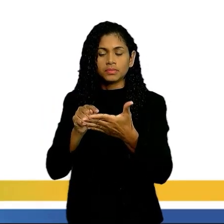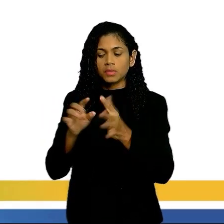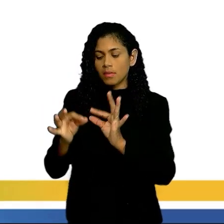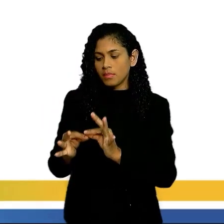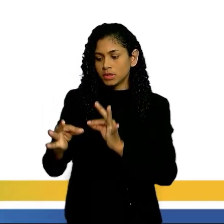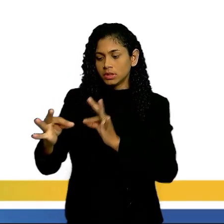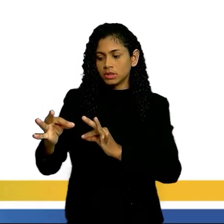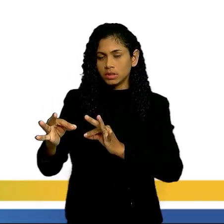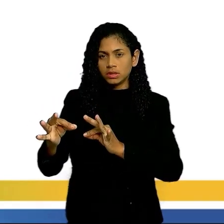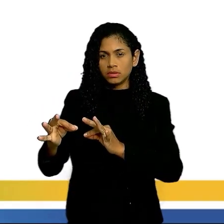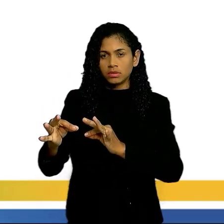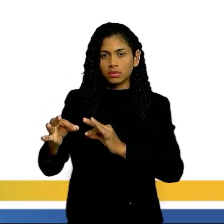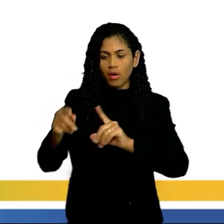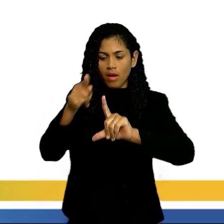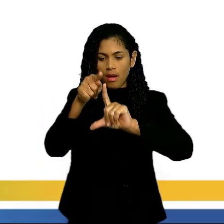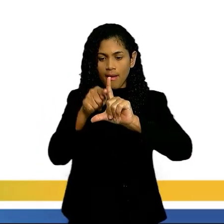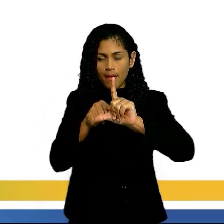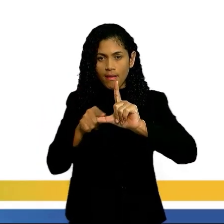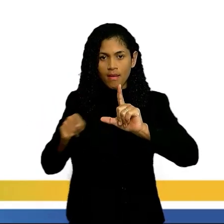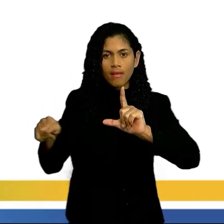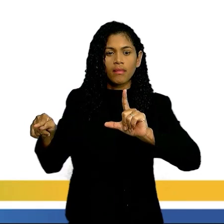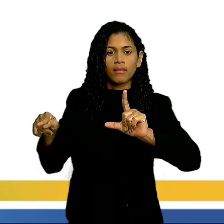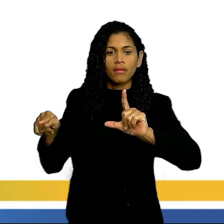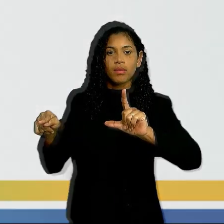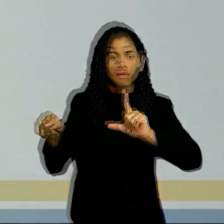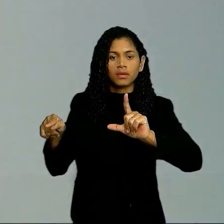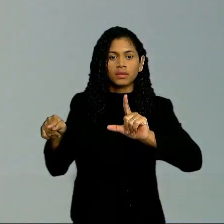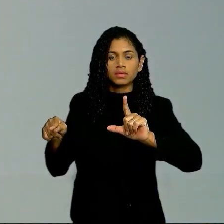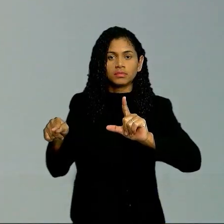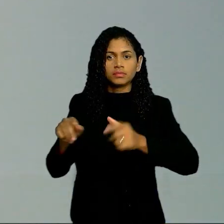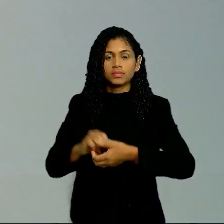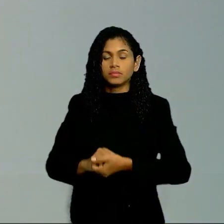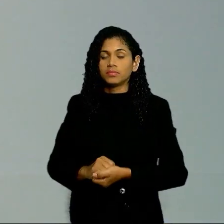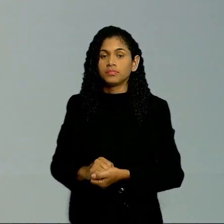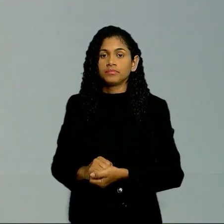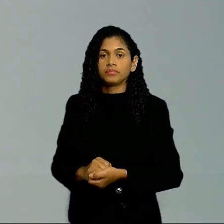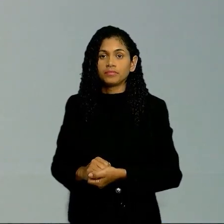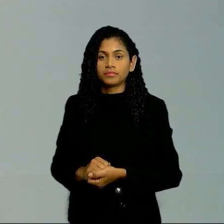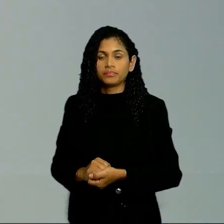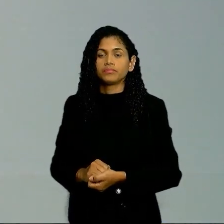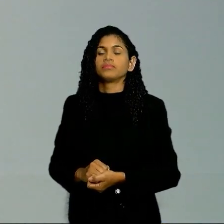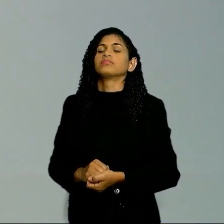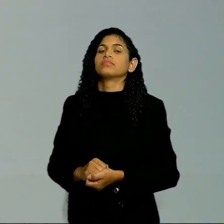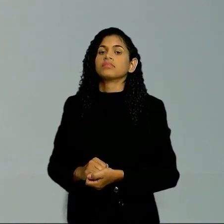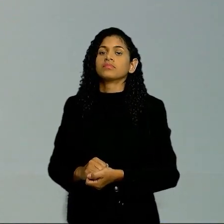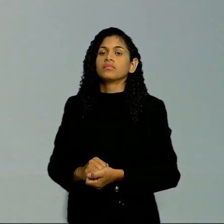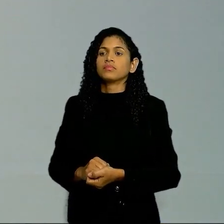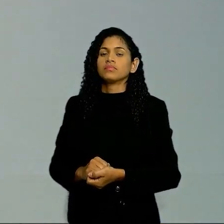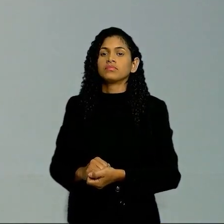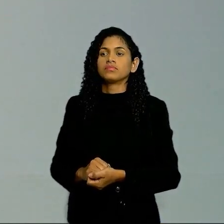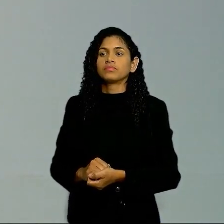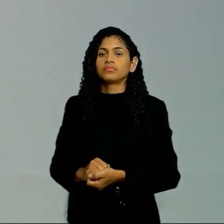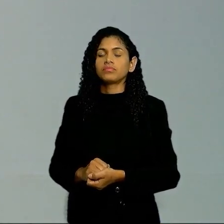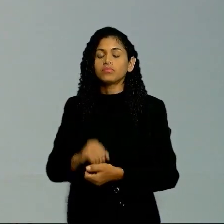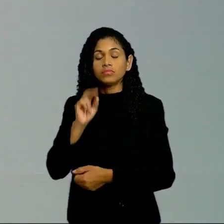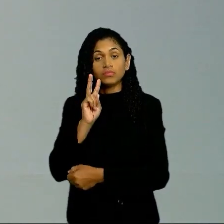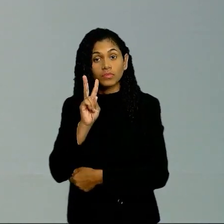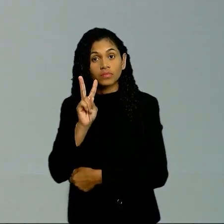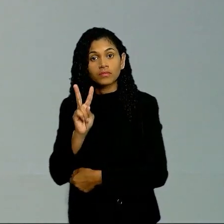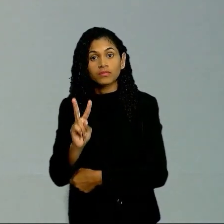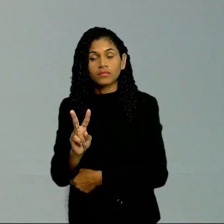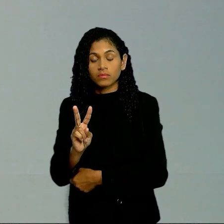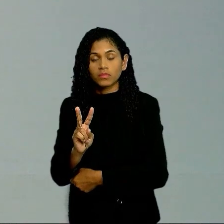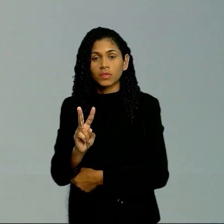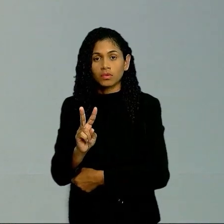régua. Então, a treina. Então, quando a gente vê essa parte de grandeza, a grandeza trabalha